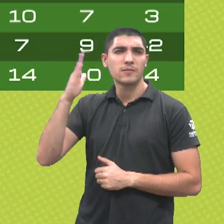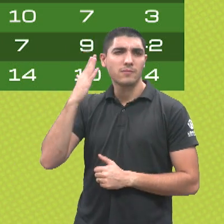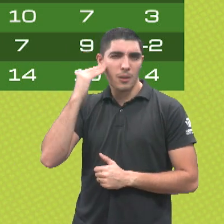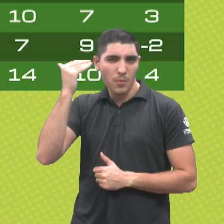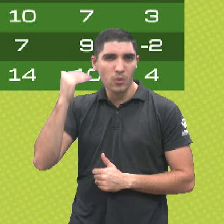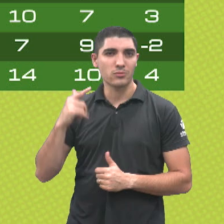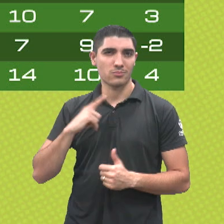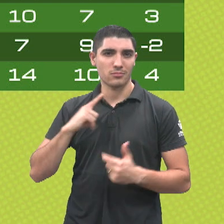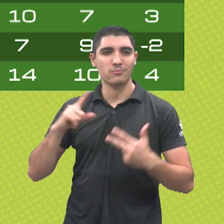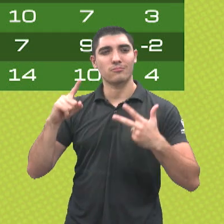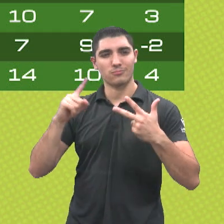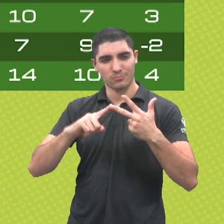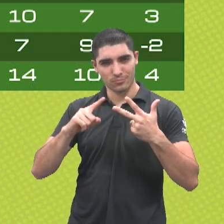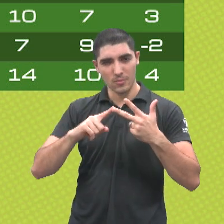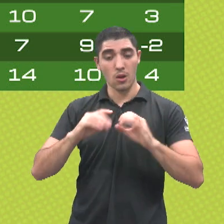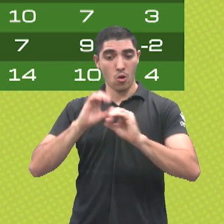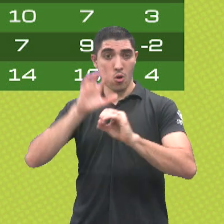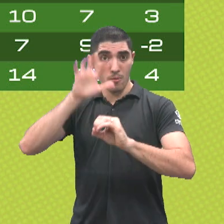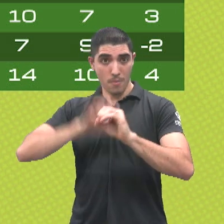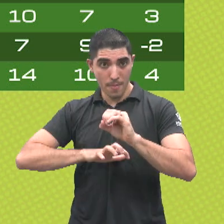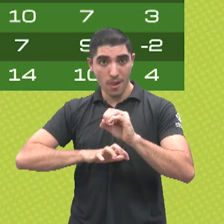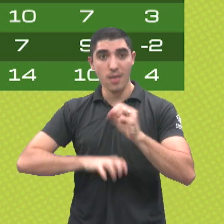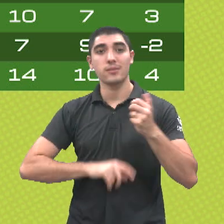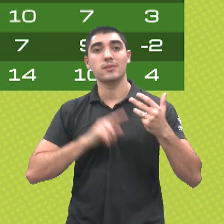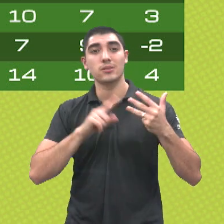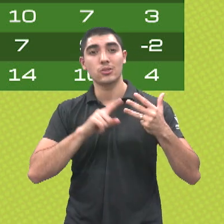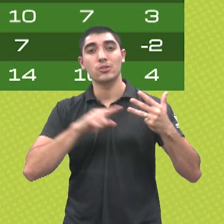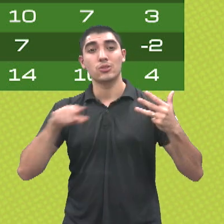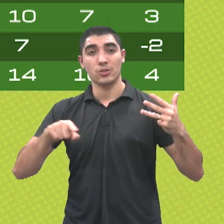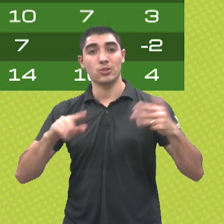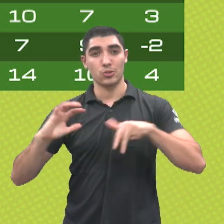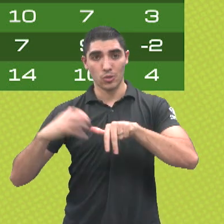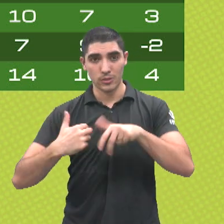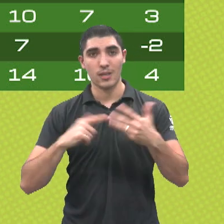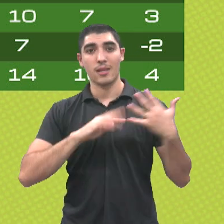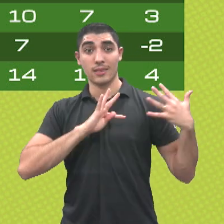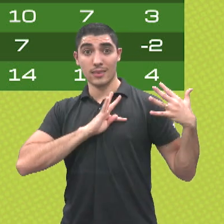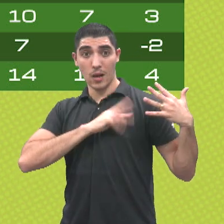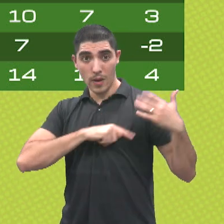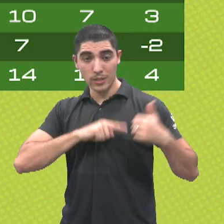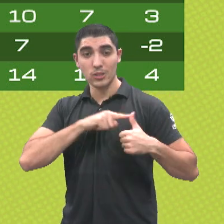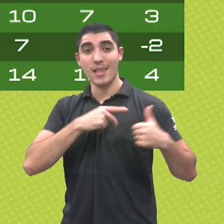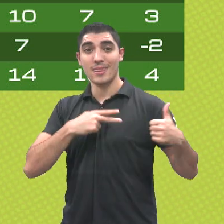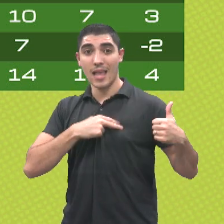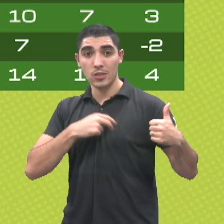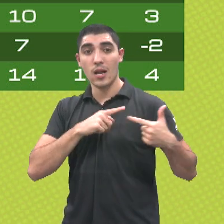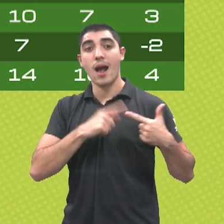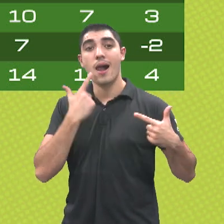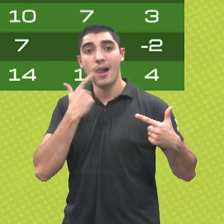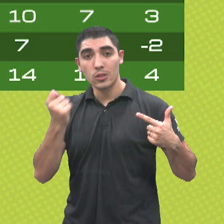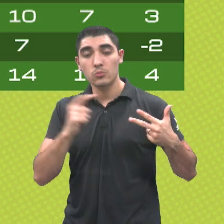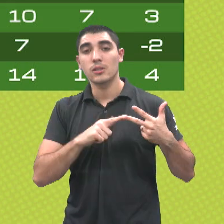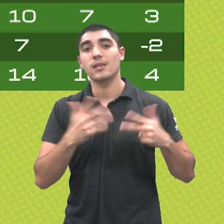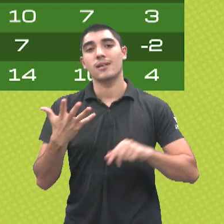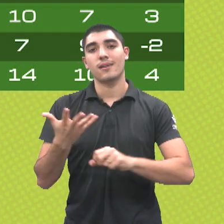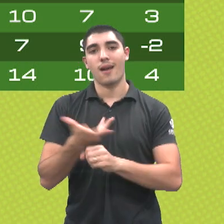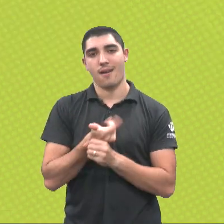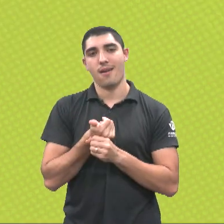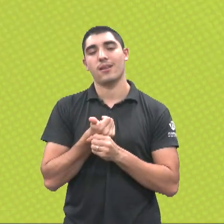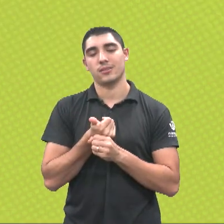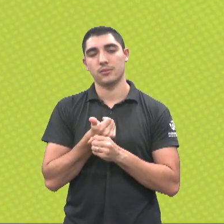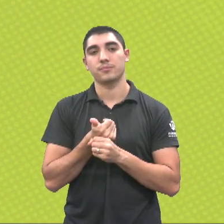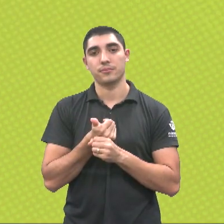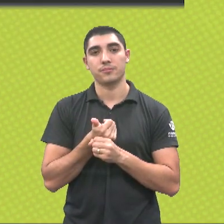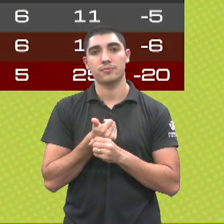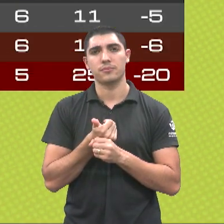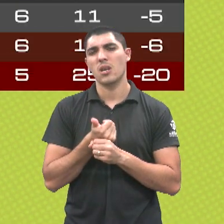pela União Barbarense, Joseense agora na 4ª posição, Taquaritinga, Nacional, Araçatuba e o Colorado de Caeiras, os 8 primeiros. Pode parar aí, Matheus, não